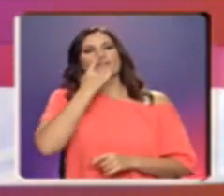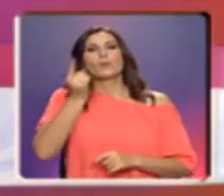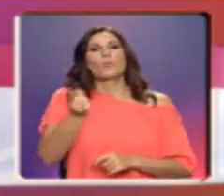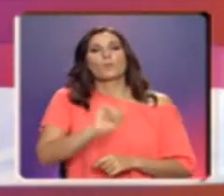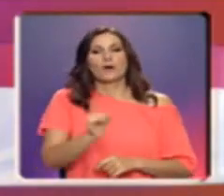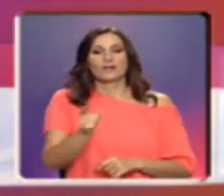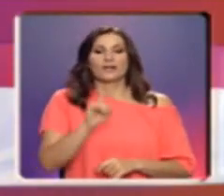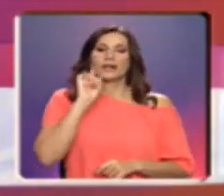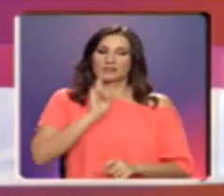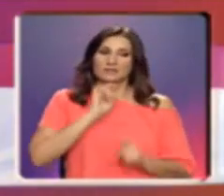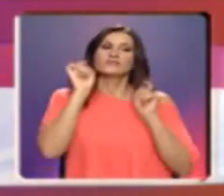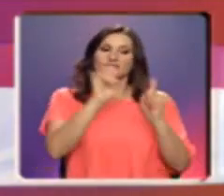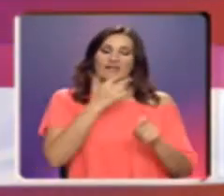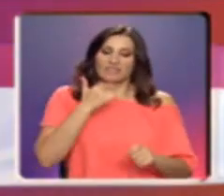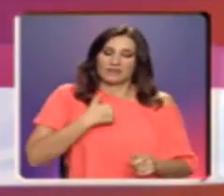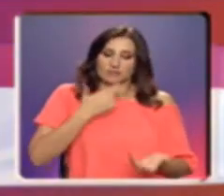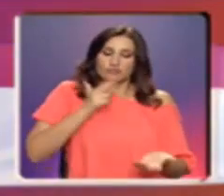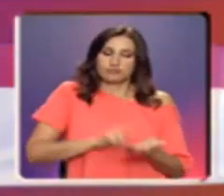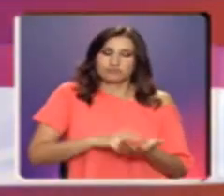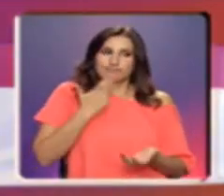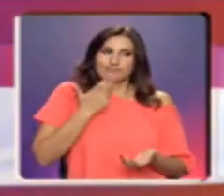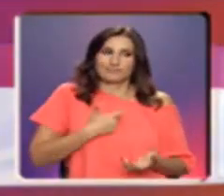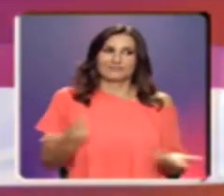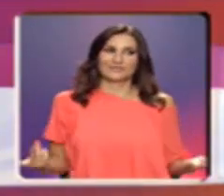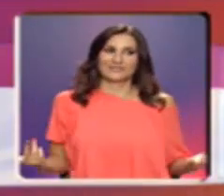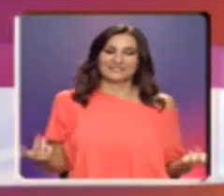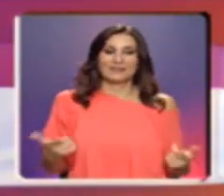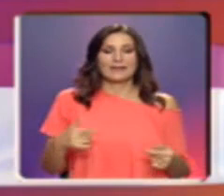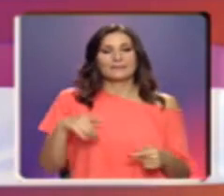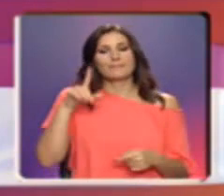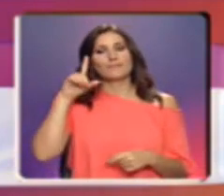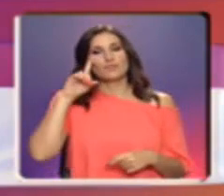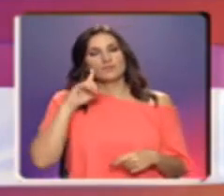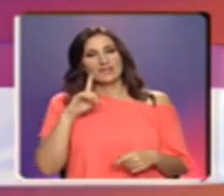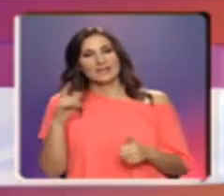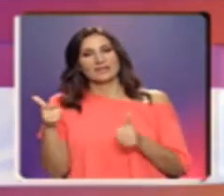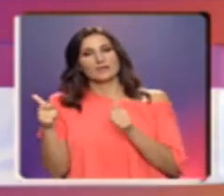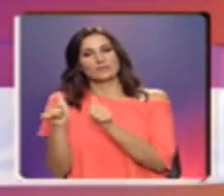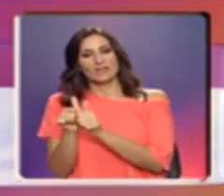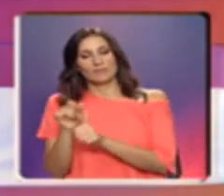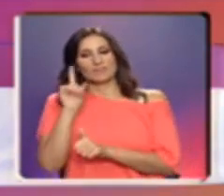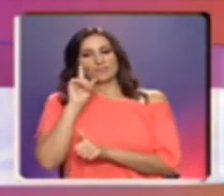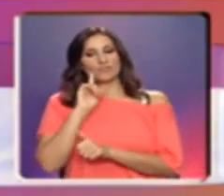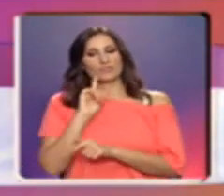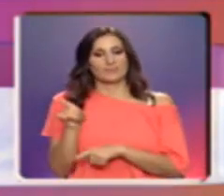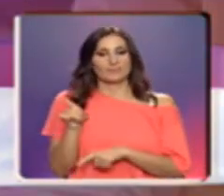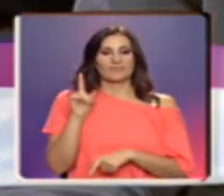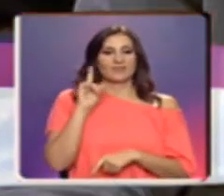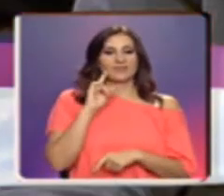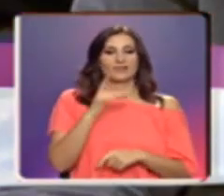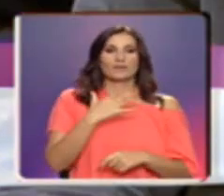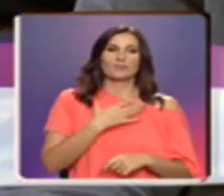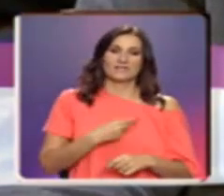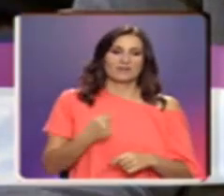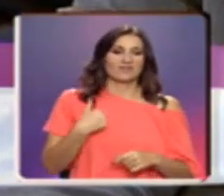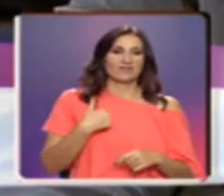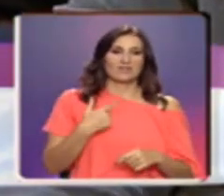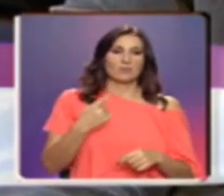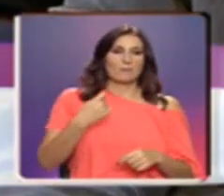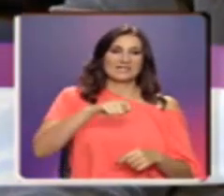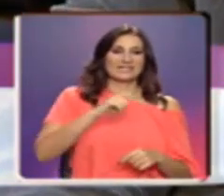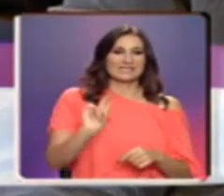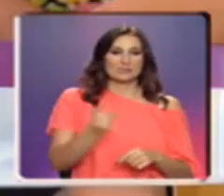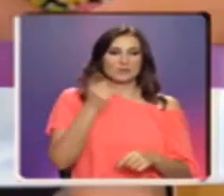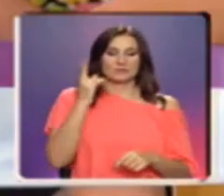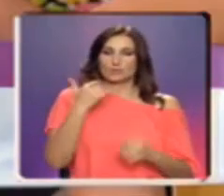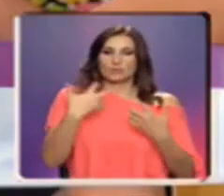Agora ela já refilou, diga a verdade. Posso dar a resposta como mulher e como companheira. Como mulher, ela adoraria que eu não fosse presidente do Sporting.